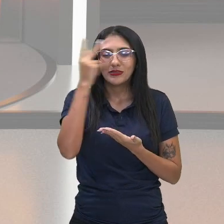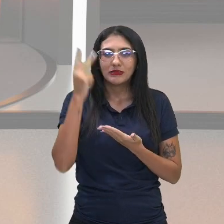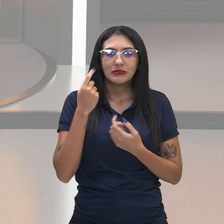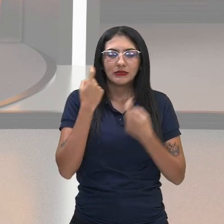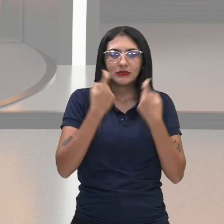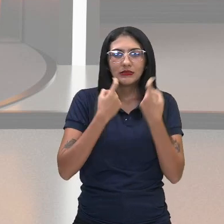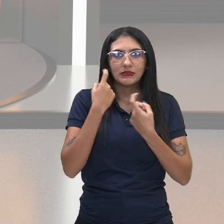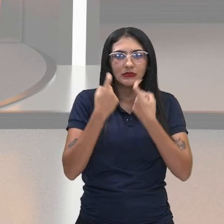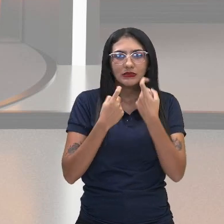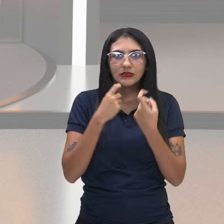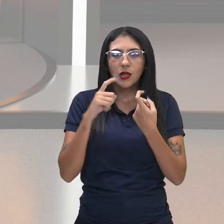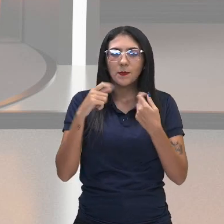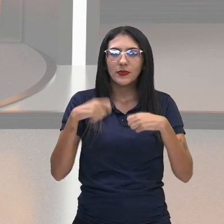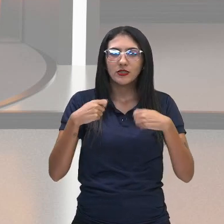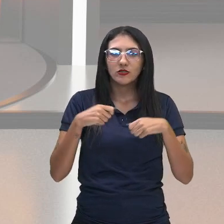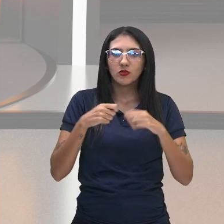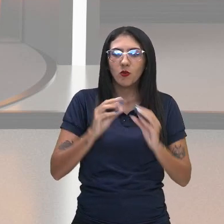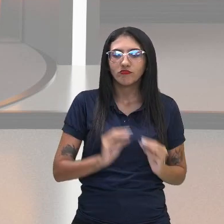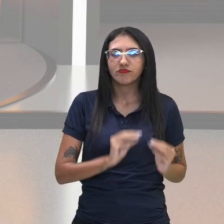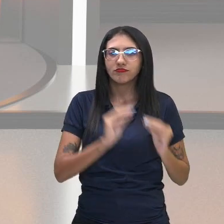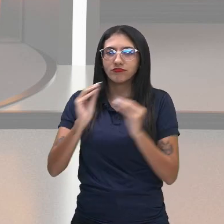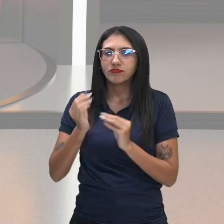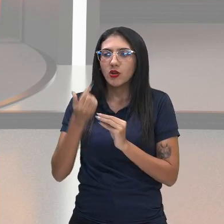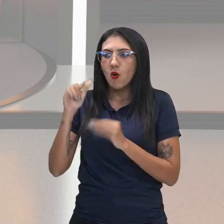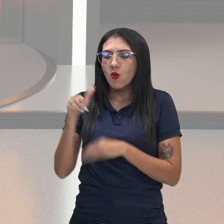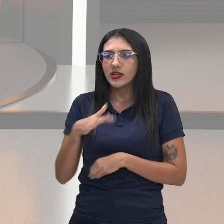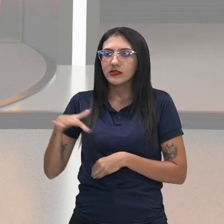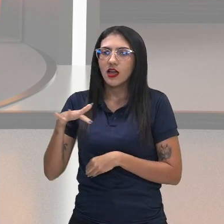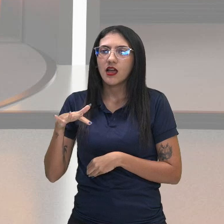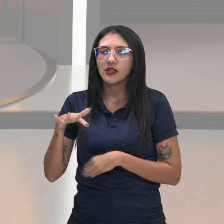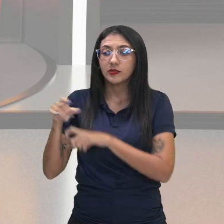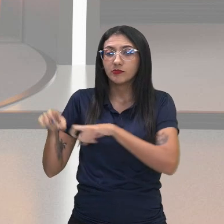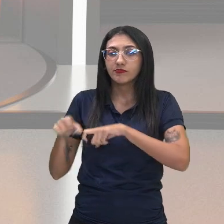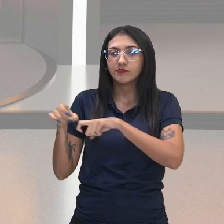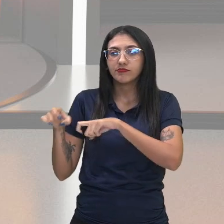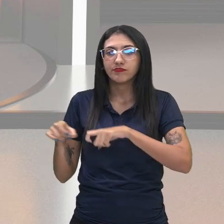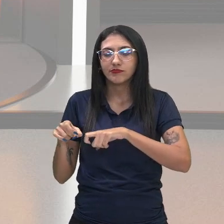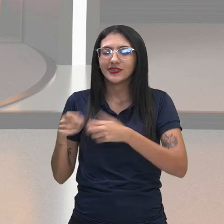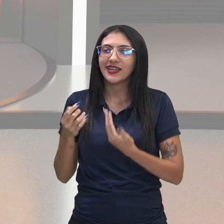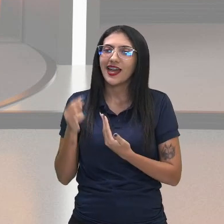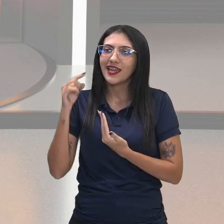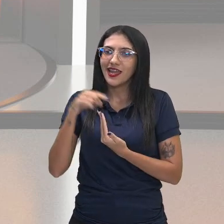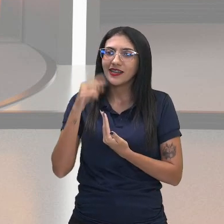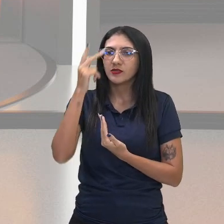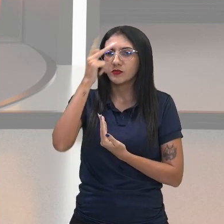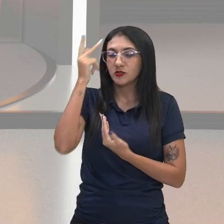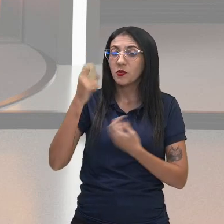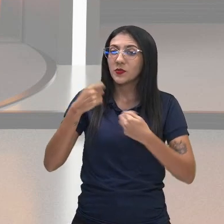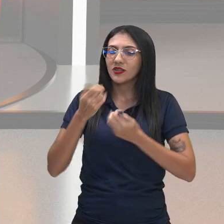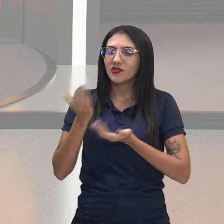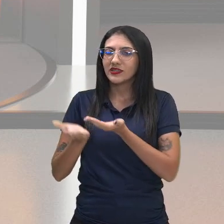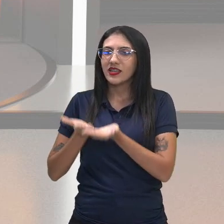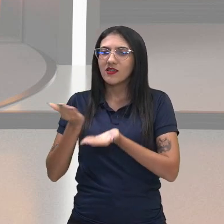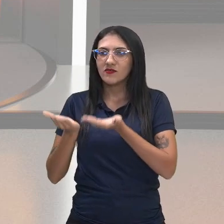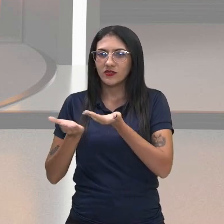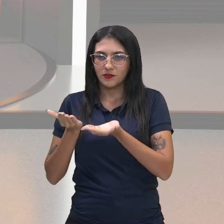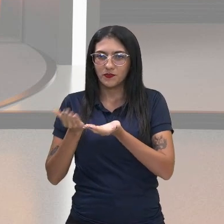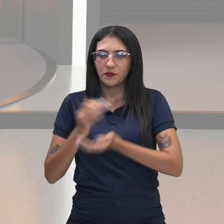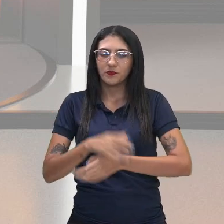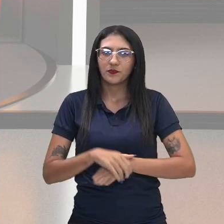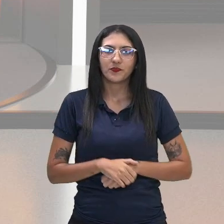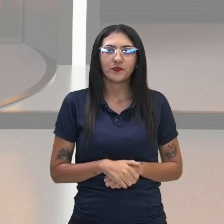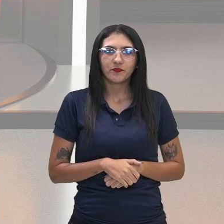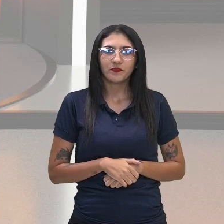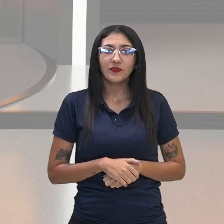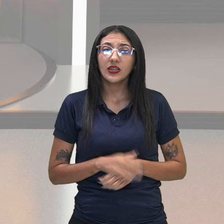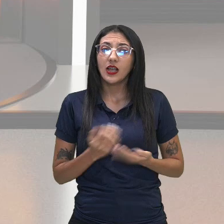abrigar nas terras dos senhores feudais, sendo vinculada, né, ao trabalho servil. Então, a